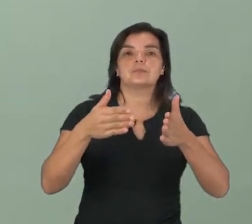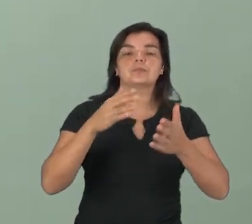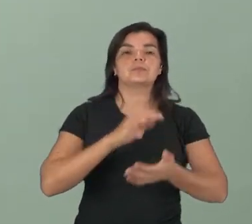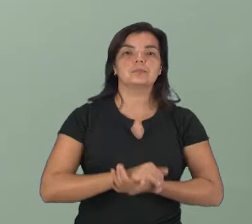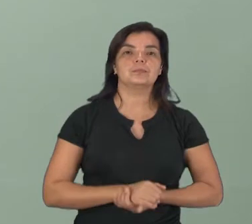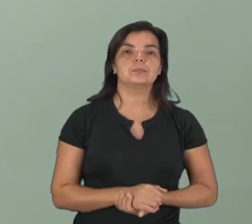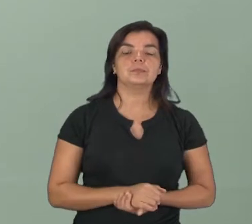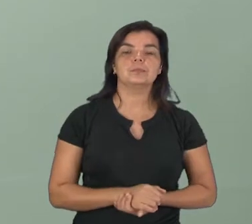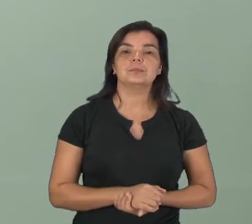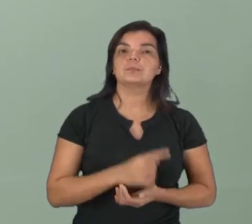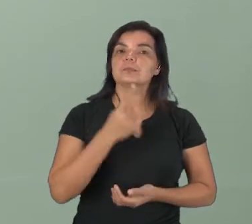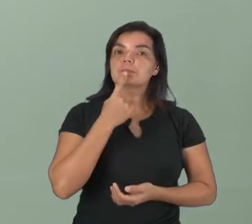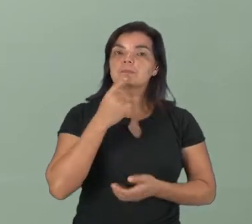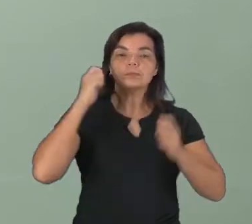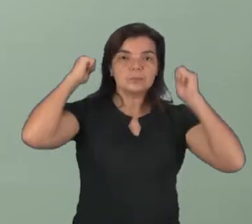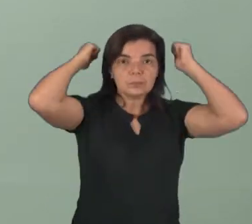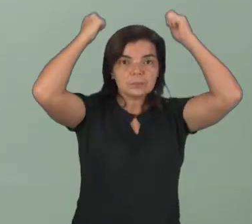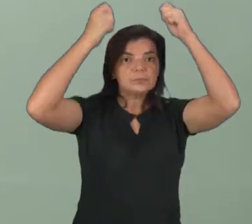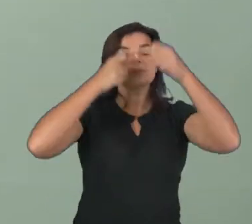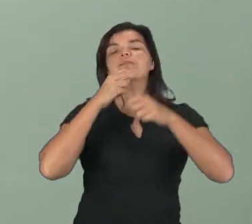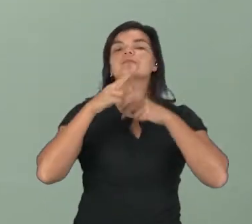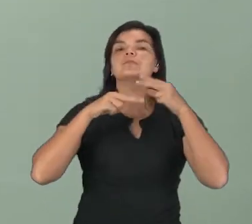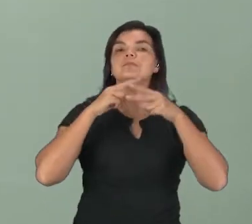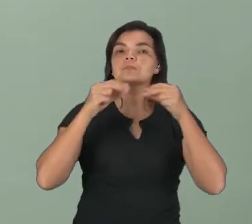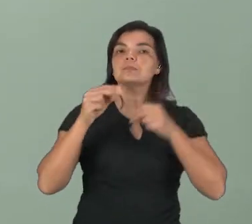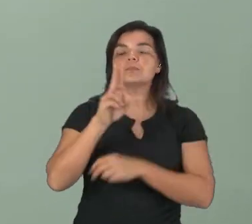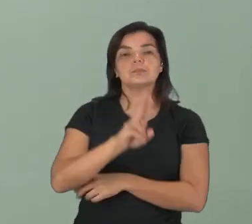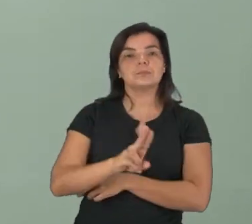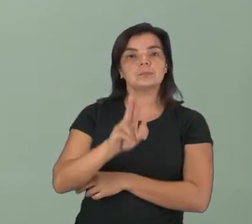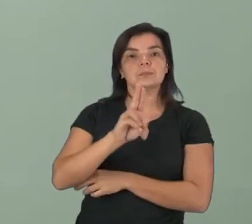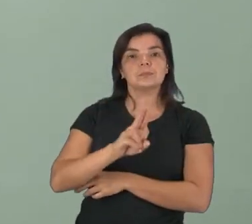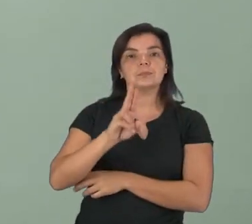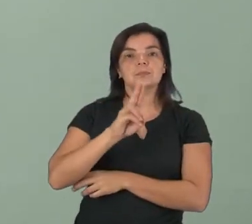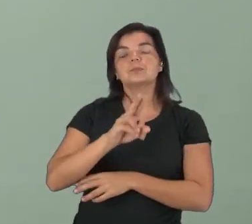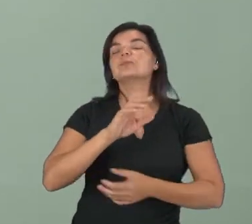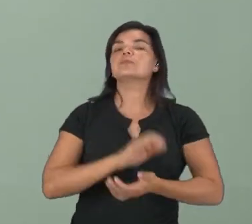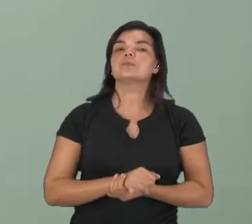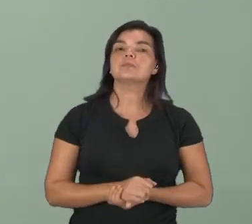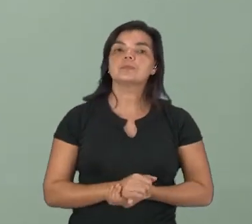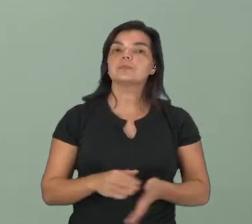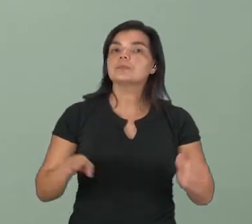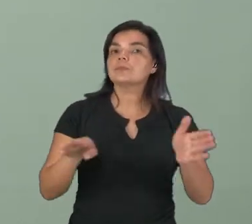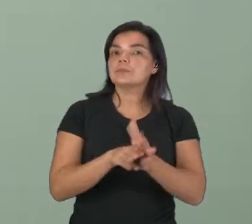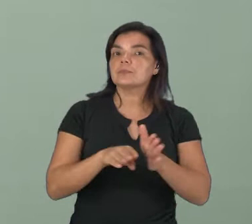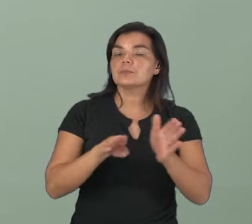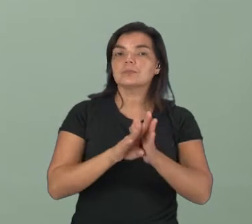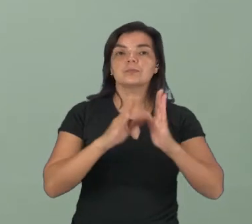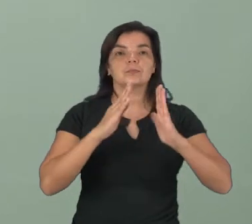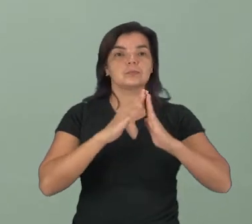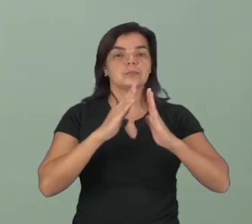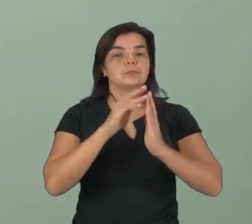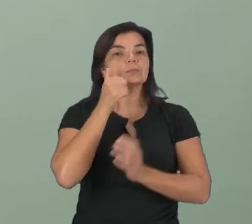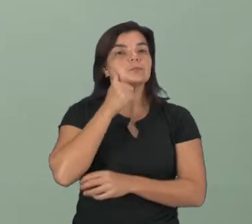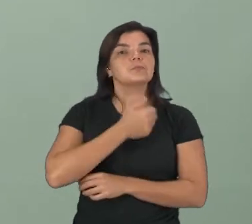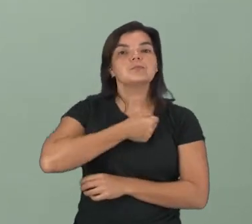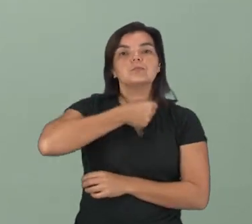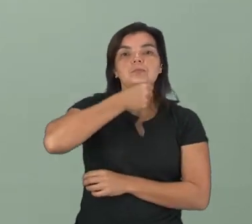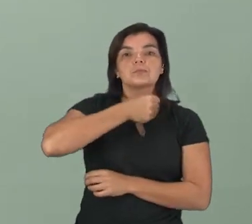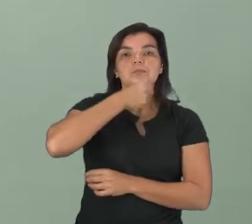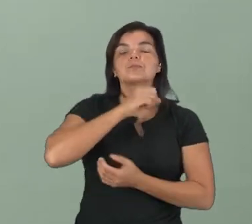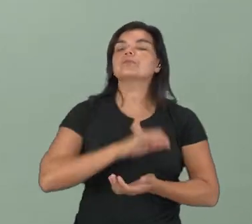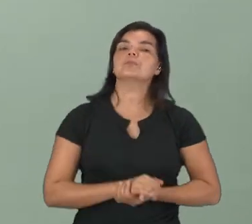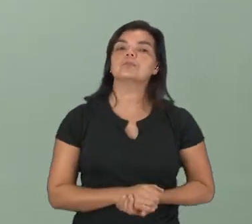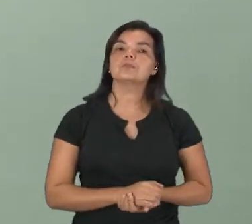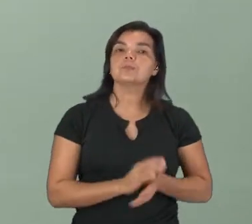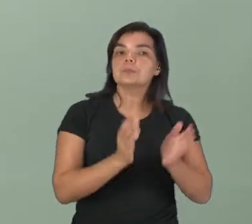percurso que a Chapeuzinho Vermelho utilizou para chegar até a casa da vovó. E um